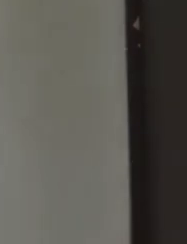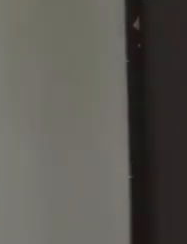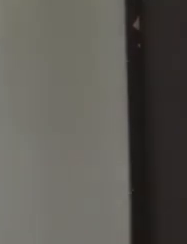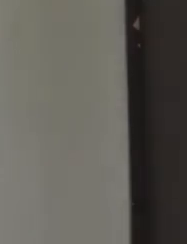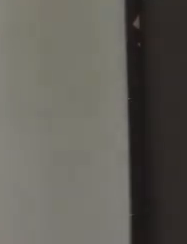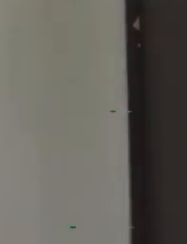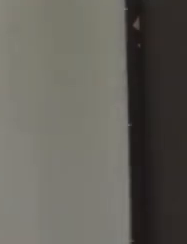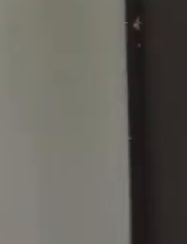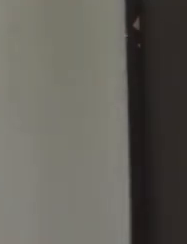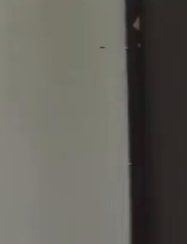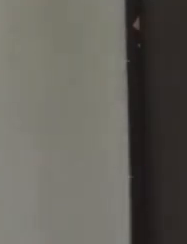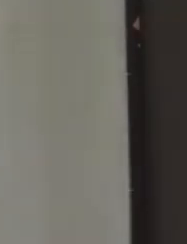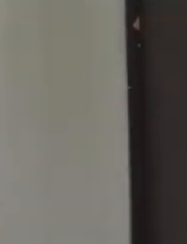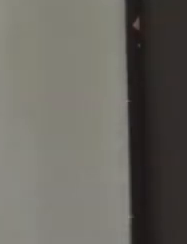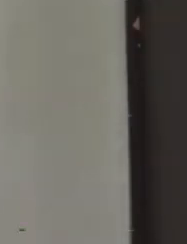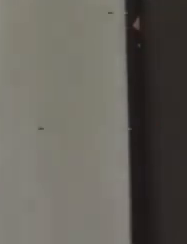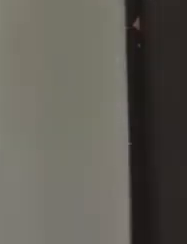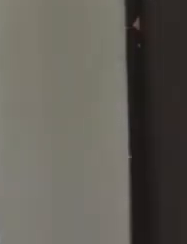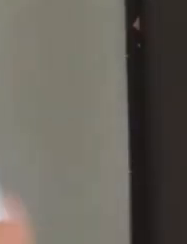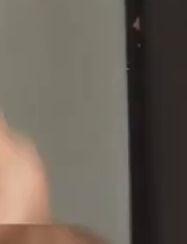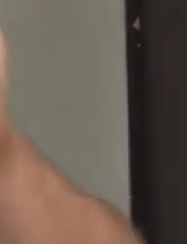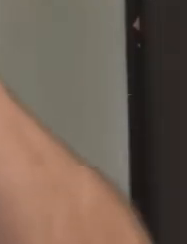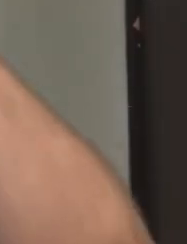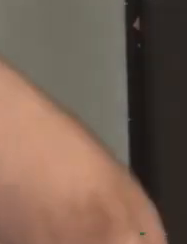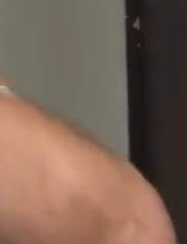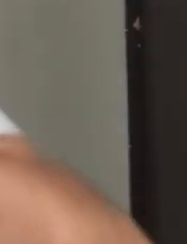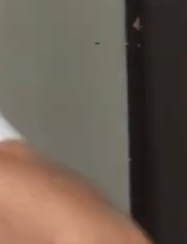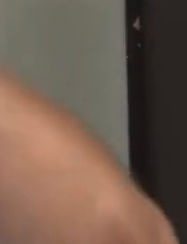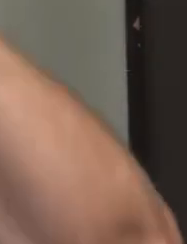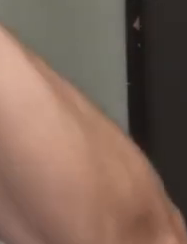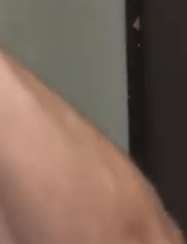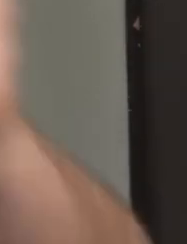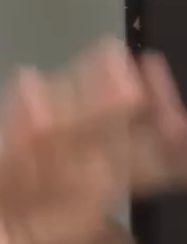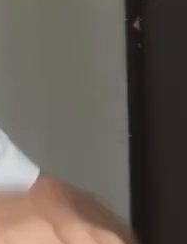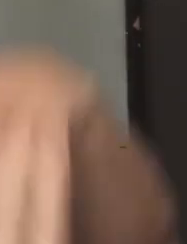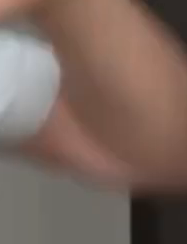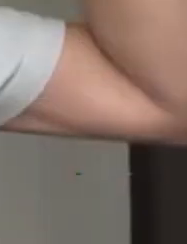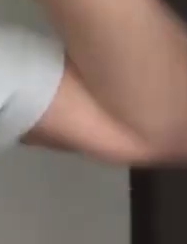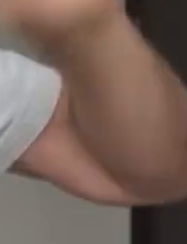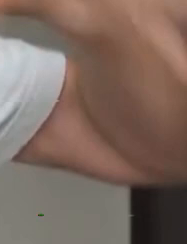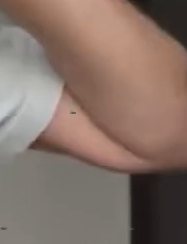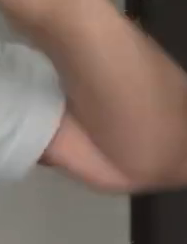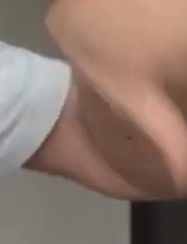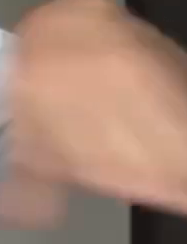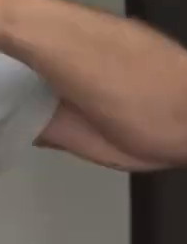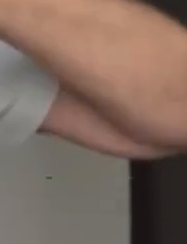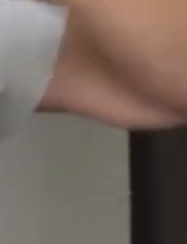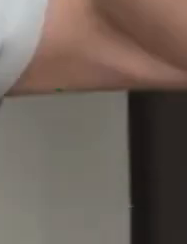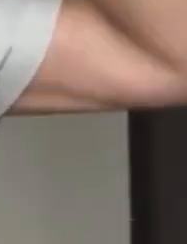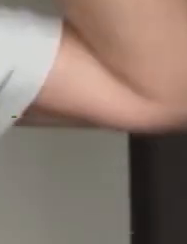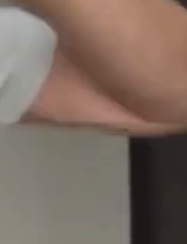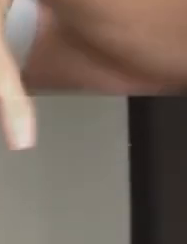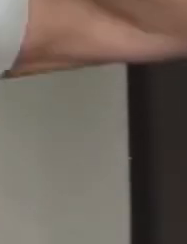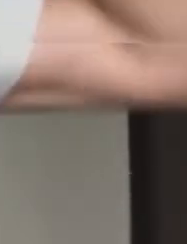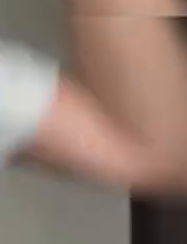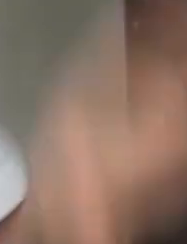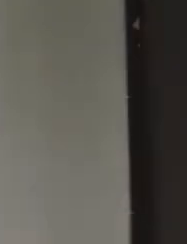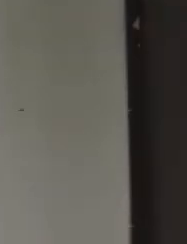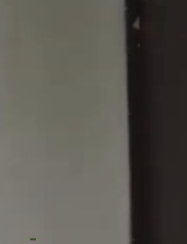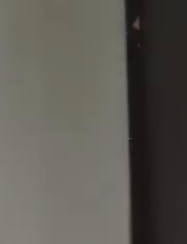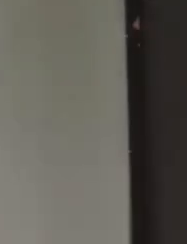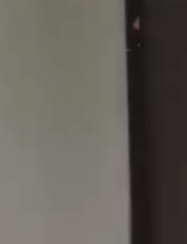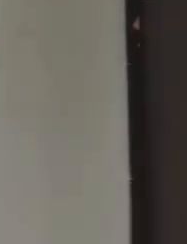desse guru ridículo que morreu, né? Uma tal Ana Carolina, sei lá,